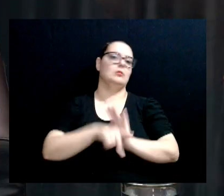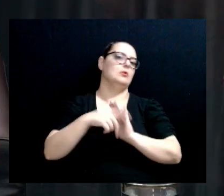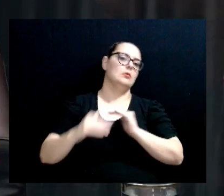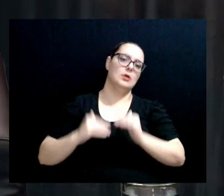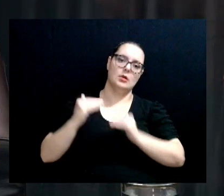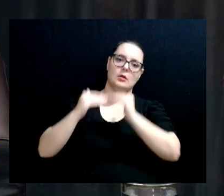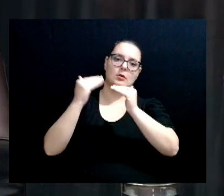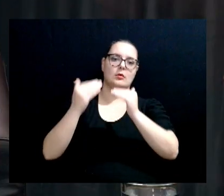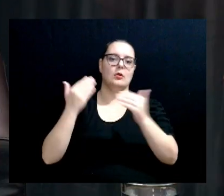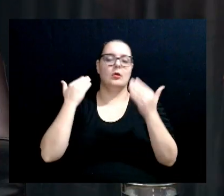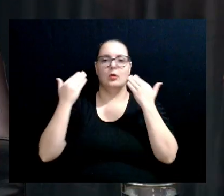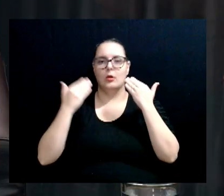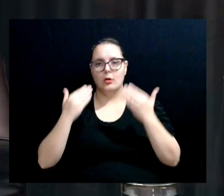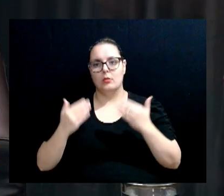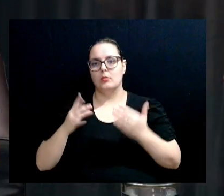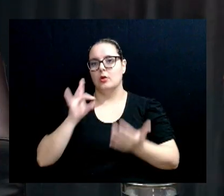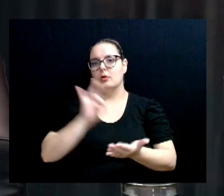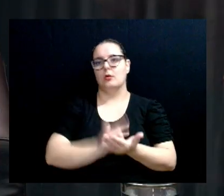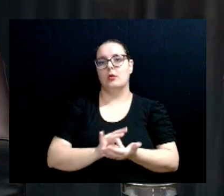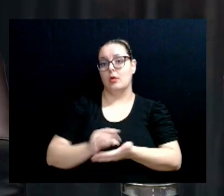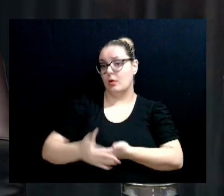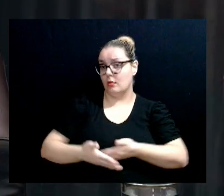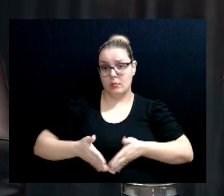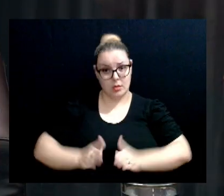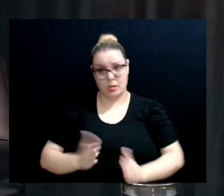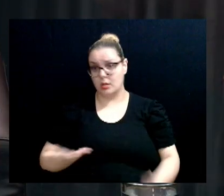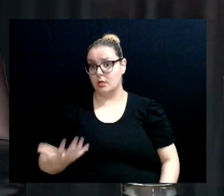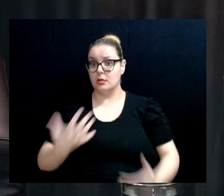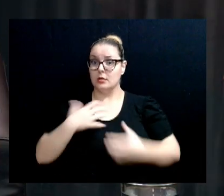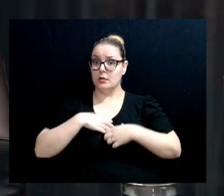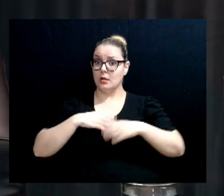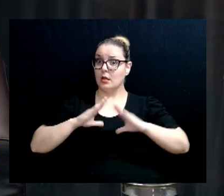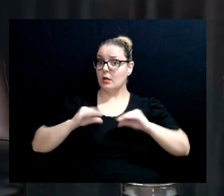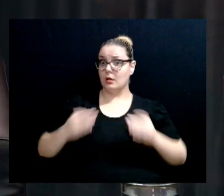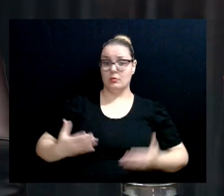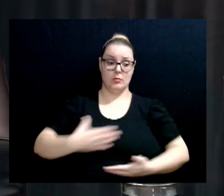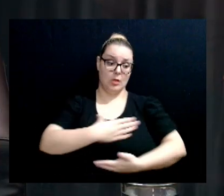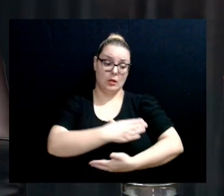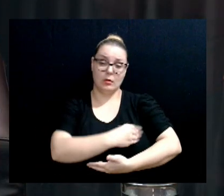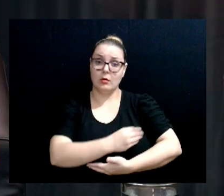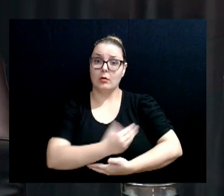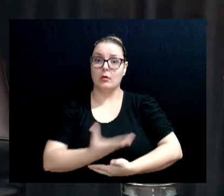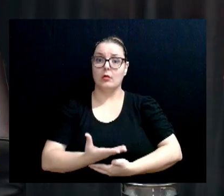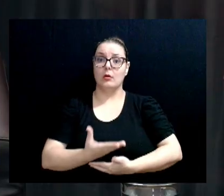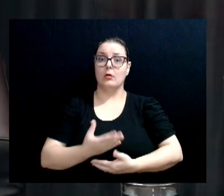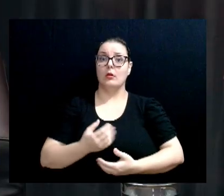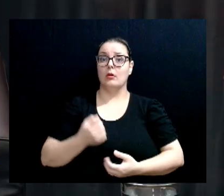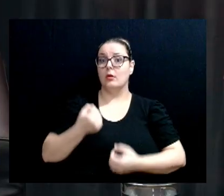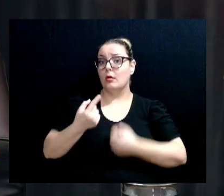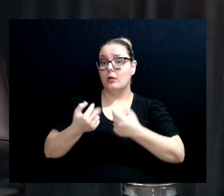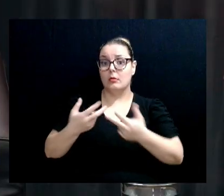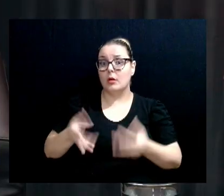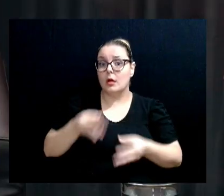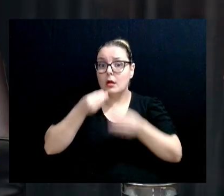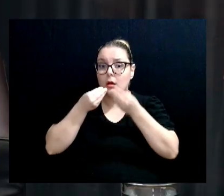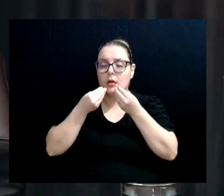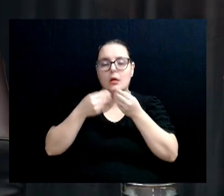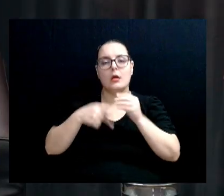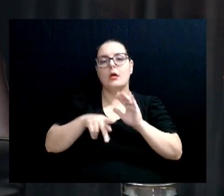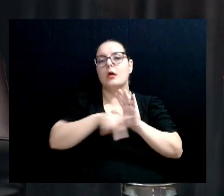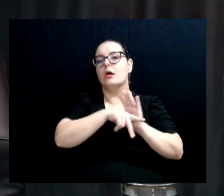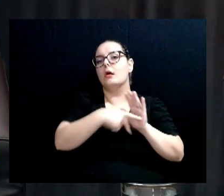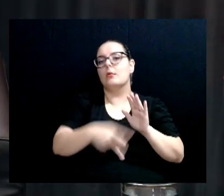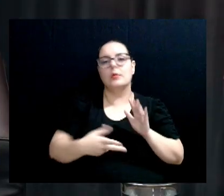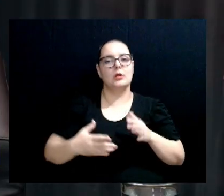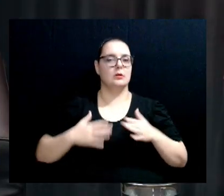da origem. O bebezinho, quando nasce, ele se sente bem quando vai mamar, quando coloca alguma coisa na boca. Isso já faz parte da natureza humana. Então,